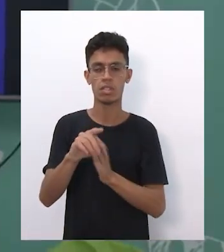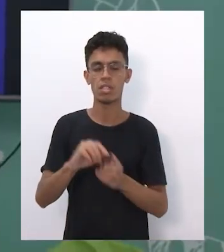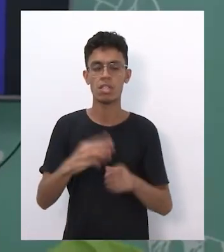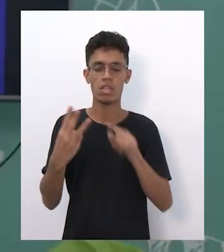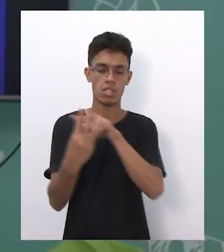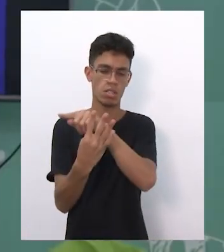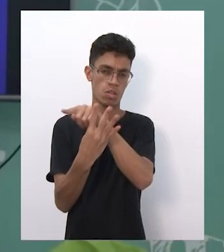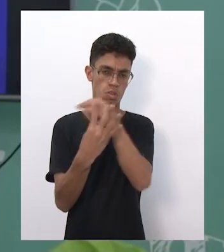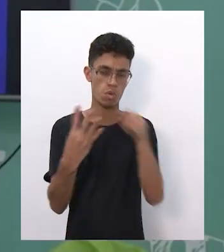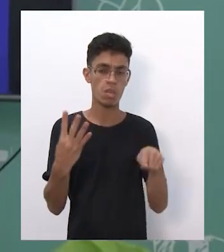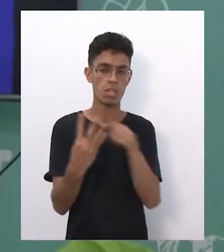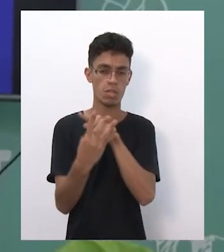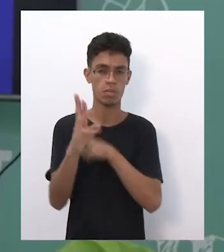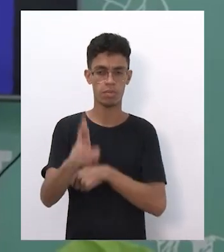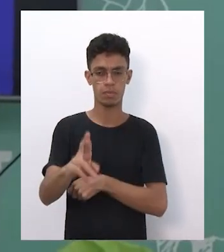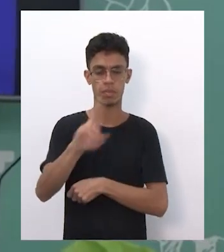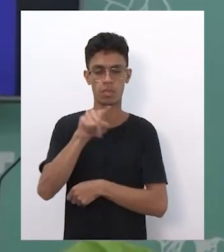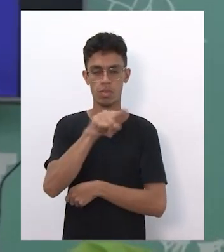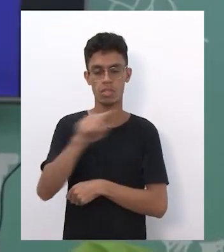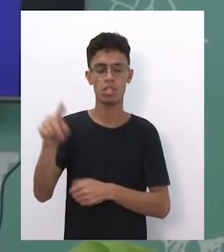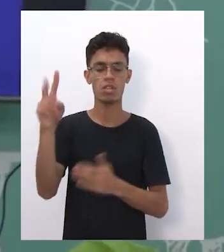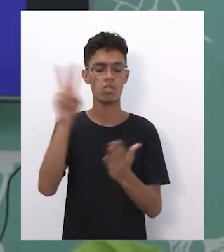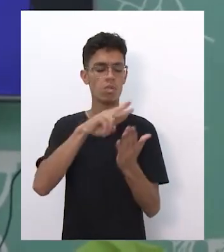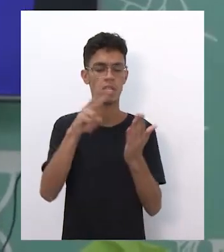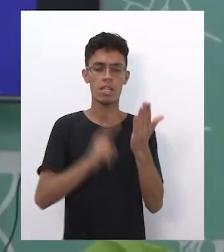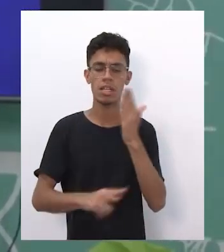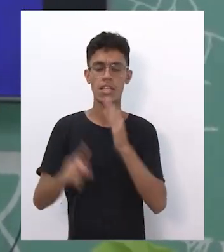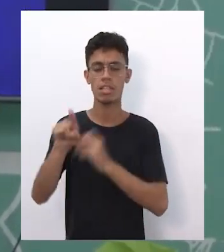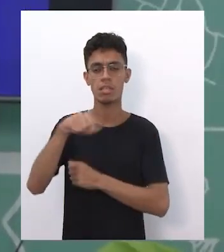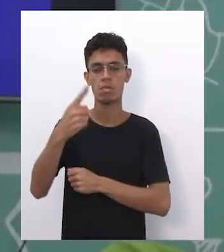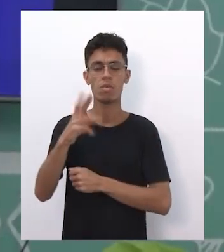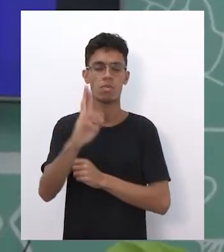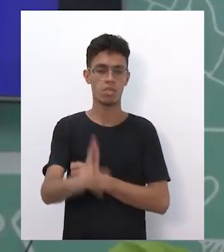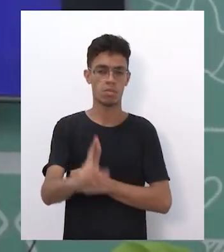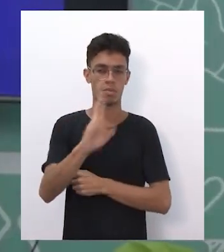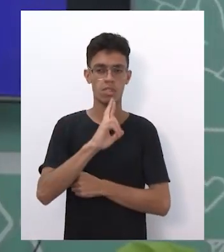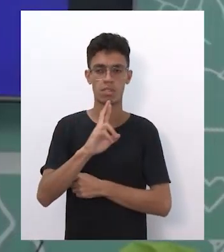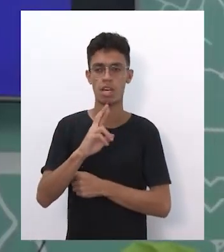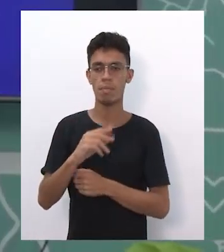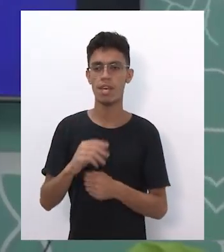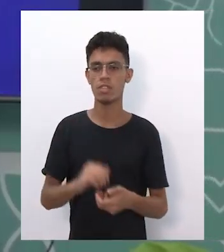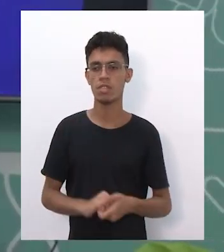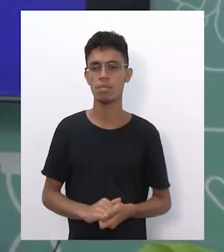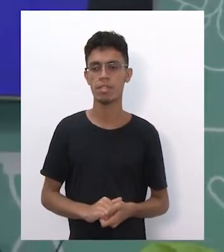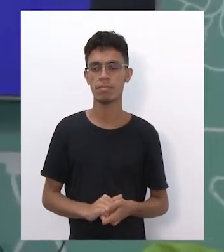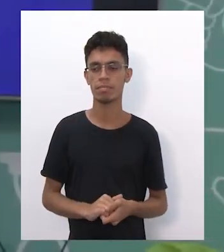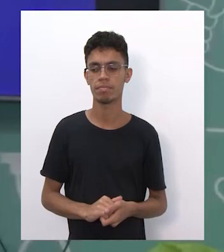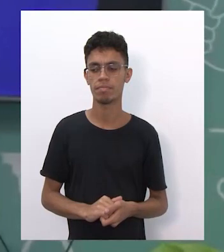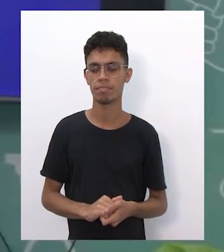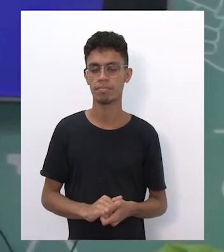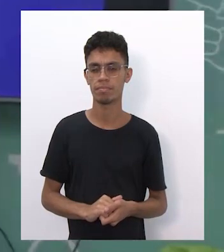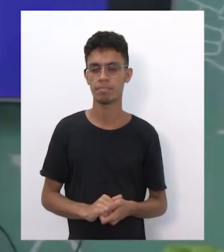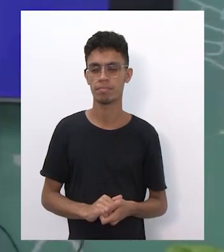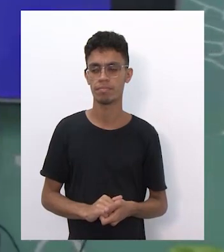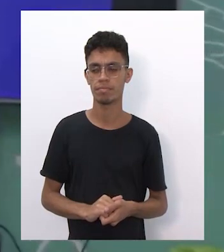4 alternativas. Vocês vão ler a alternativa e vão responder no iPad. Vocês vão marcar na cor correspondente à